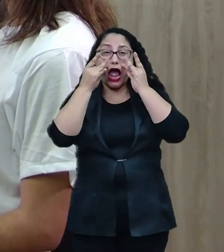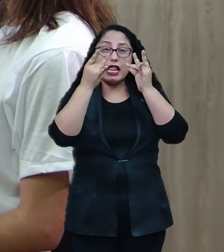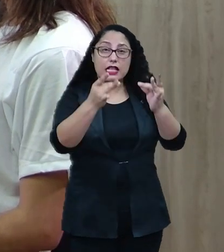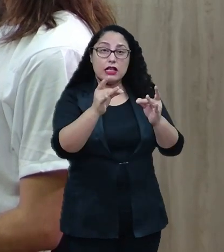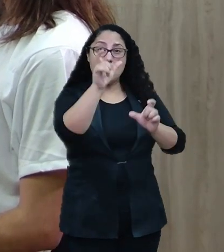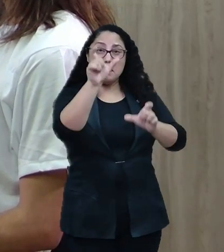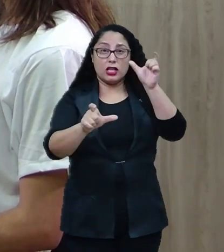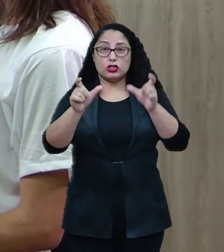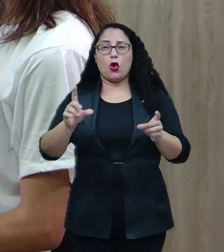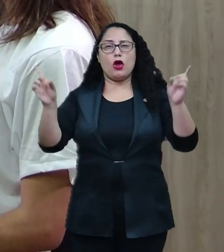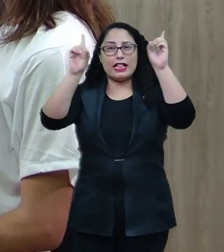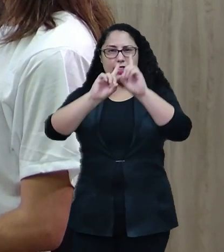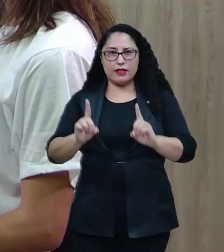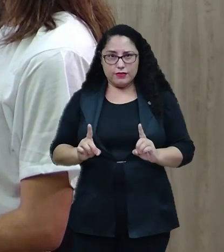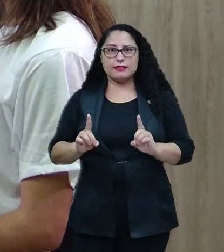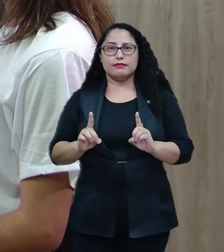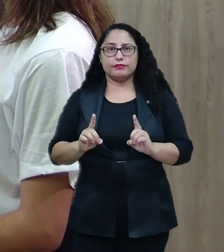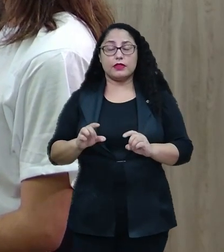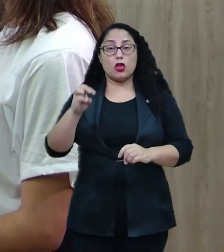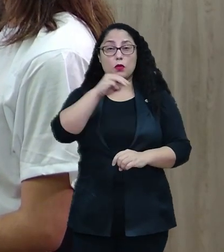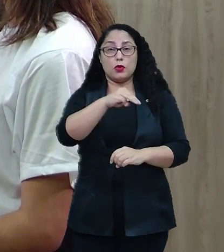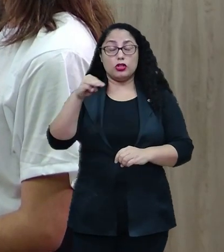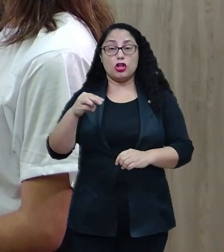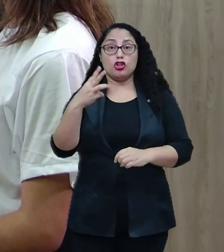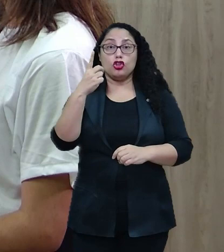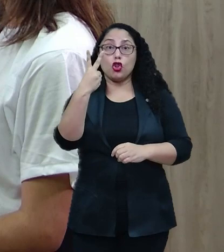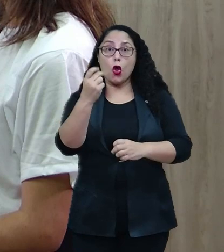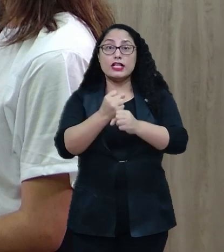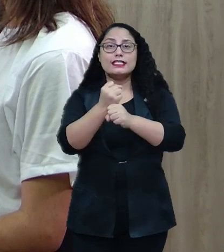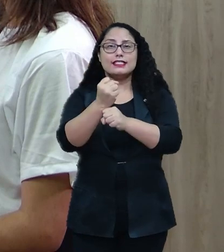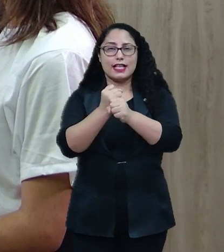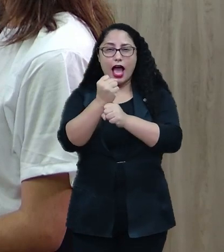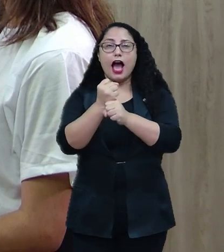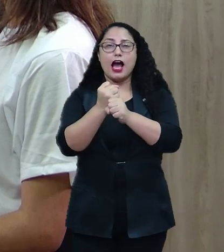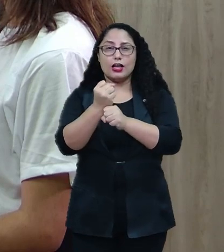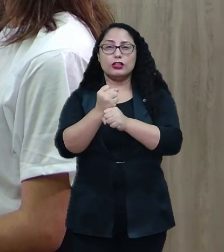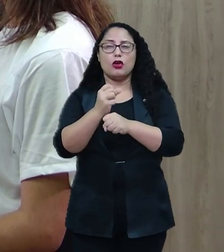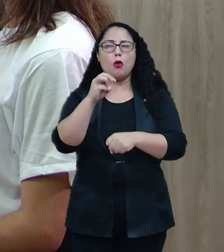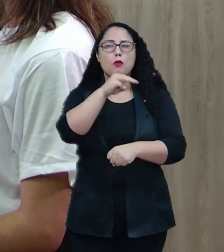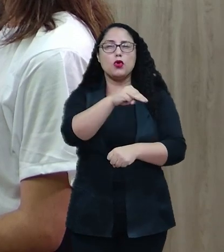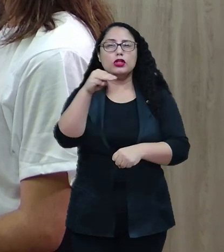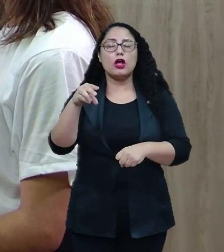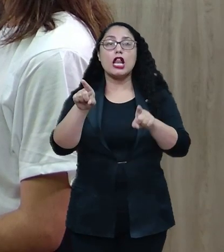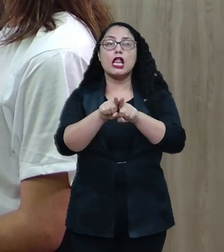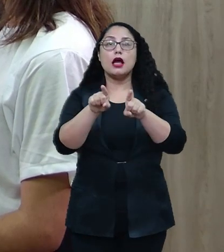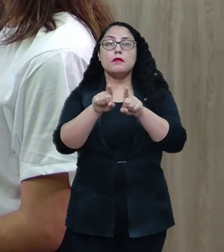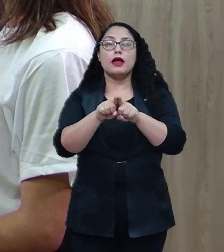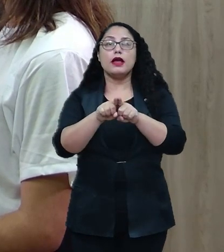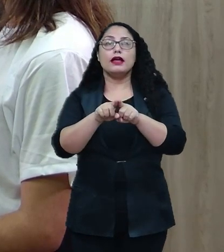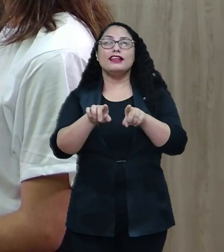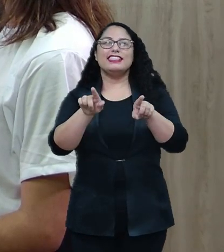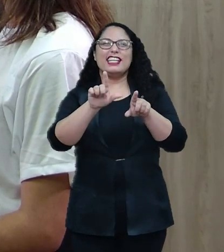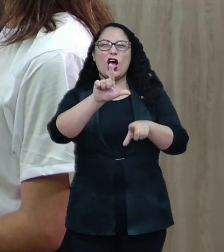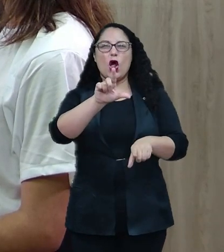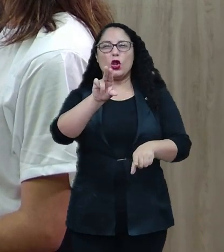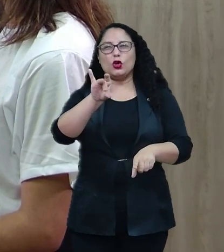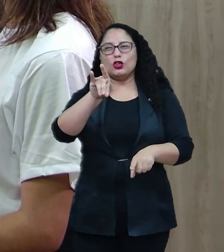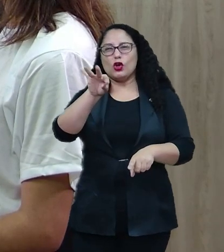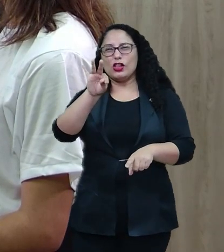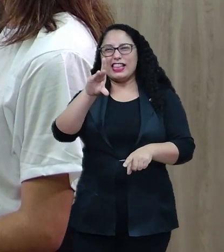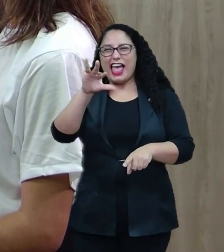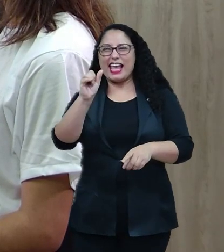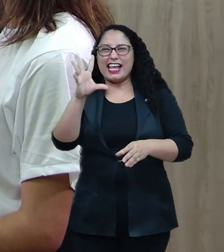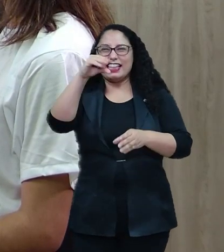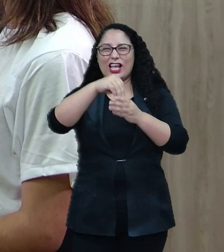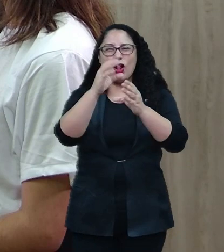Pessoas com Necessidades Especiais. Eu fui monitora por 2 anos e eu fiz monitoria também na Ludoteca, que é um laboratório que a gente tem